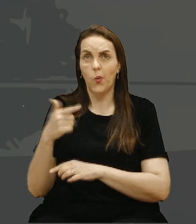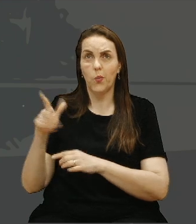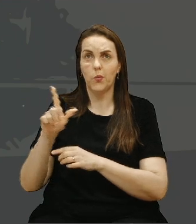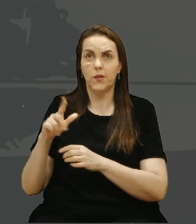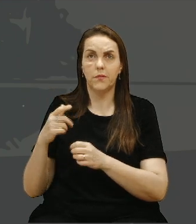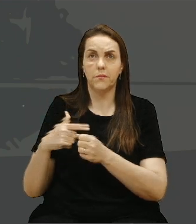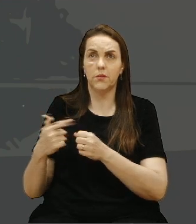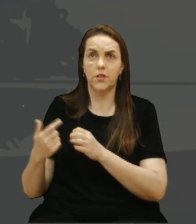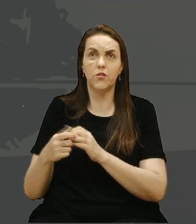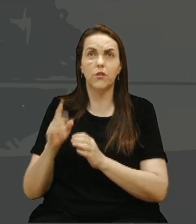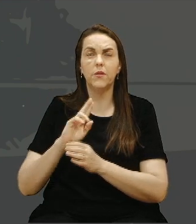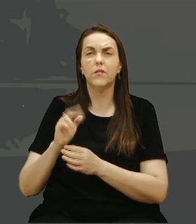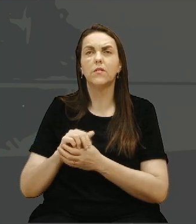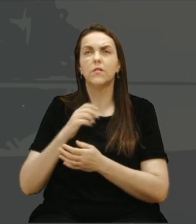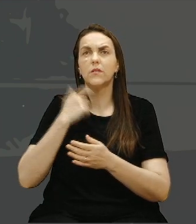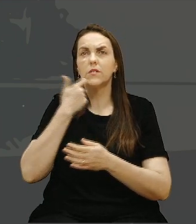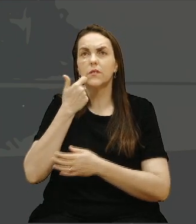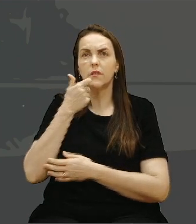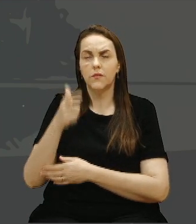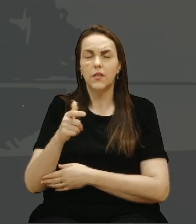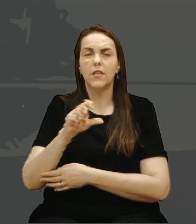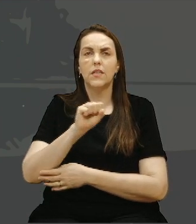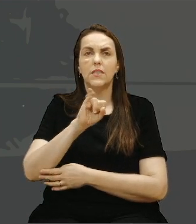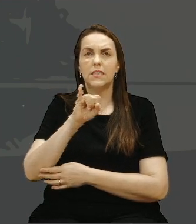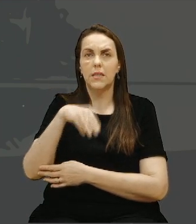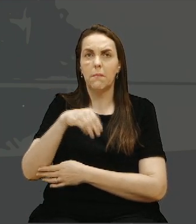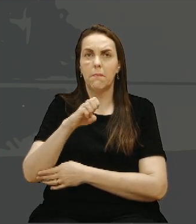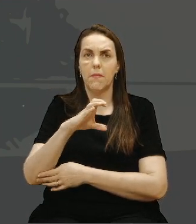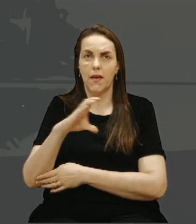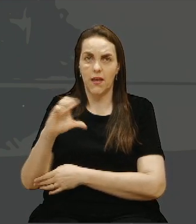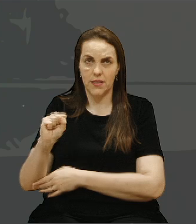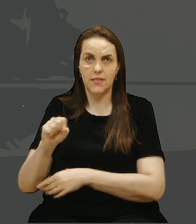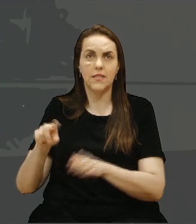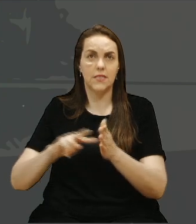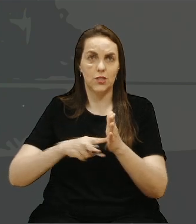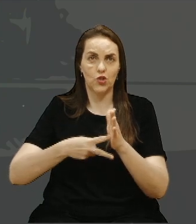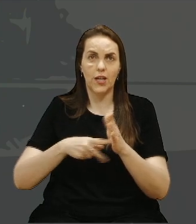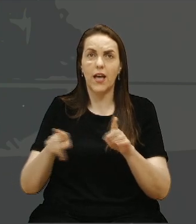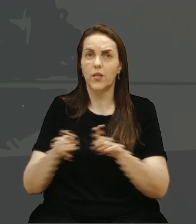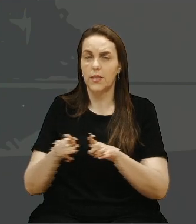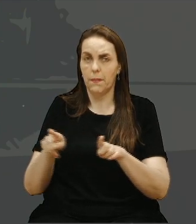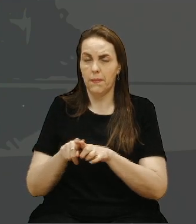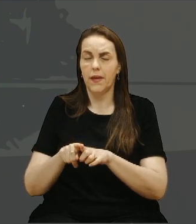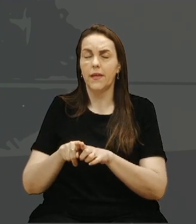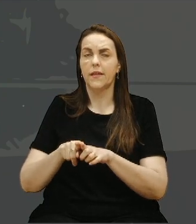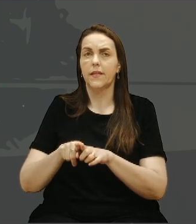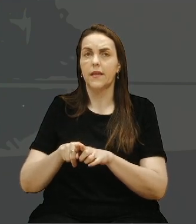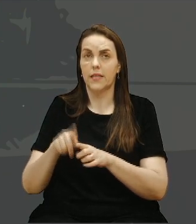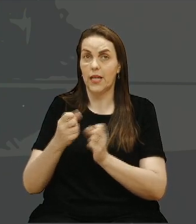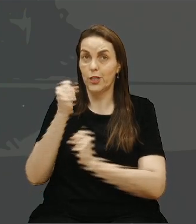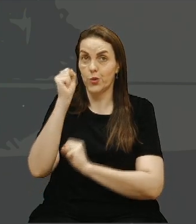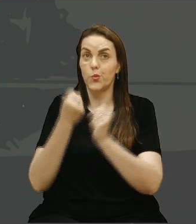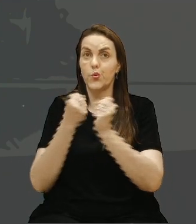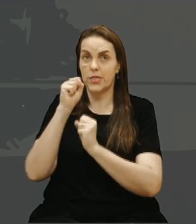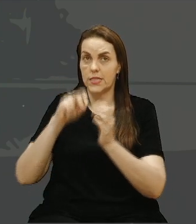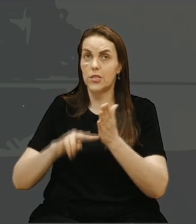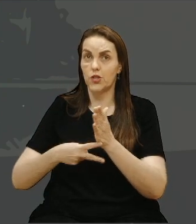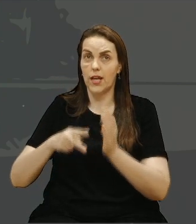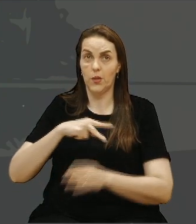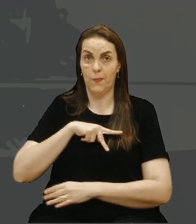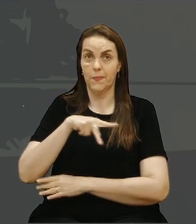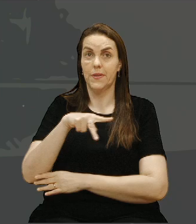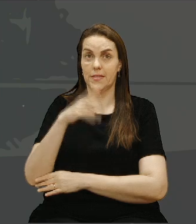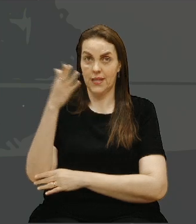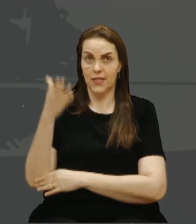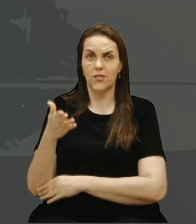na sexta-feira. Fomos até o Cimex, recebido pelo Paulo Scopel, que é o presidente, inclusive, do Sindicato das Indústrias, né? Presidente ou futuro... Não,